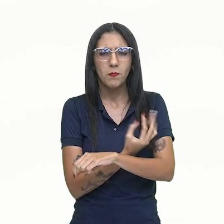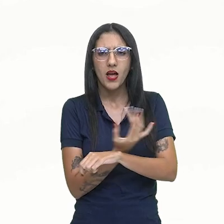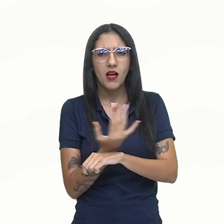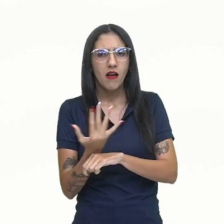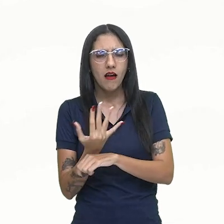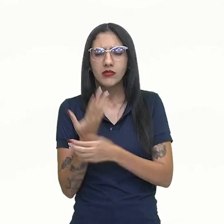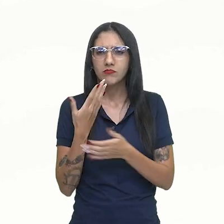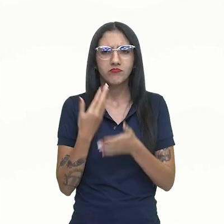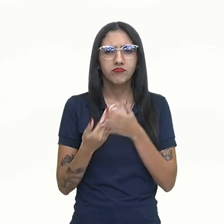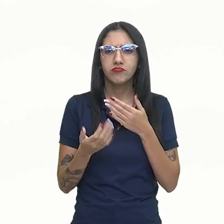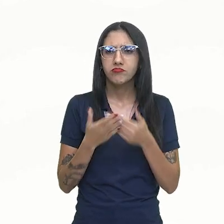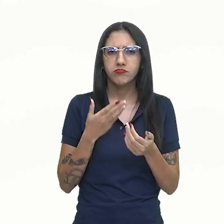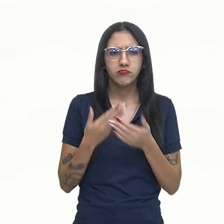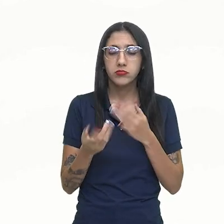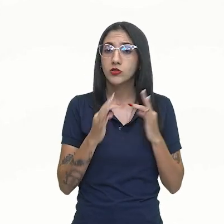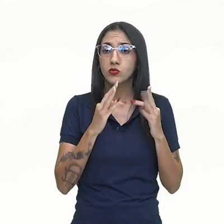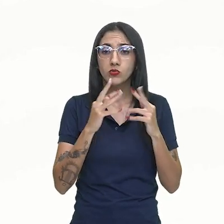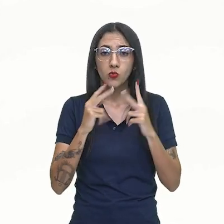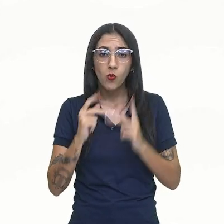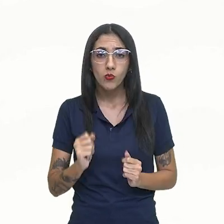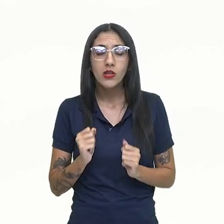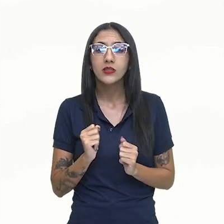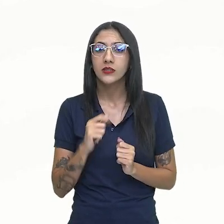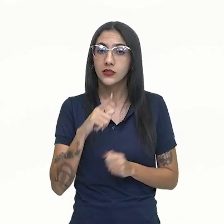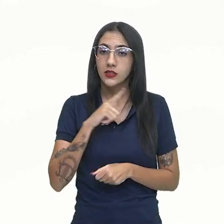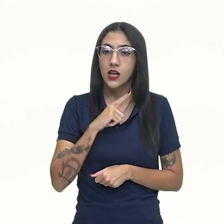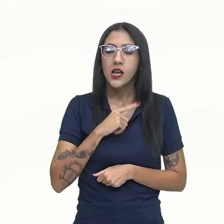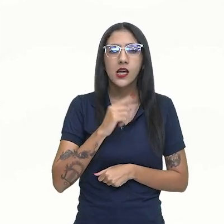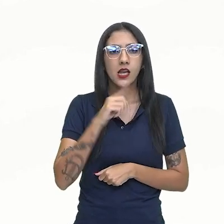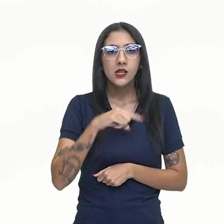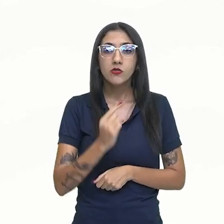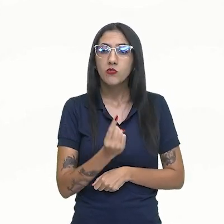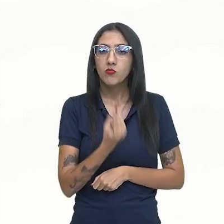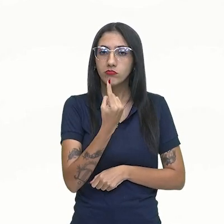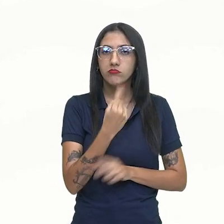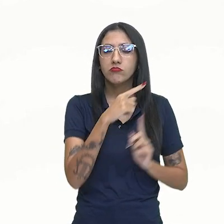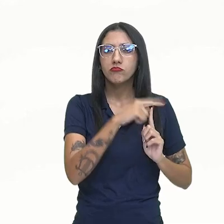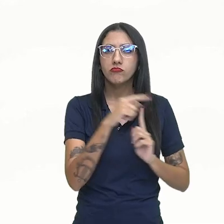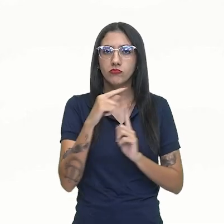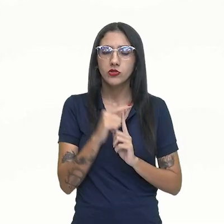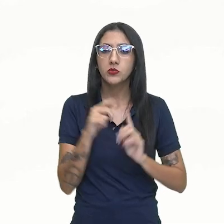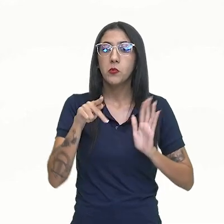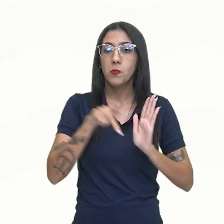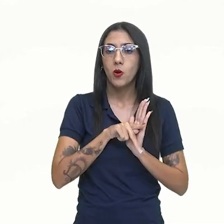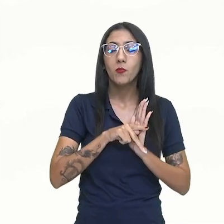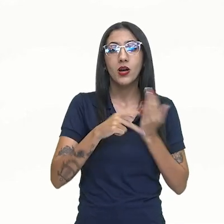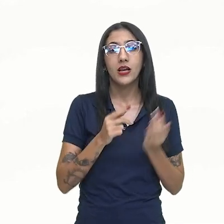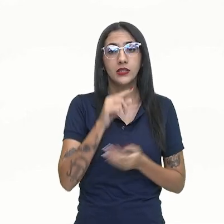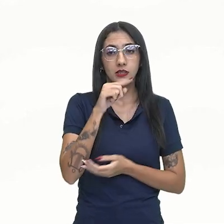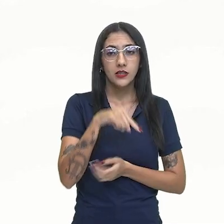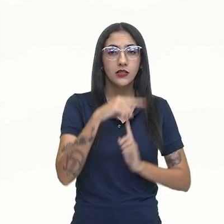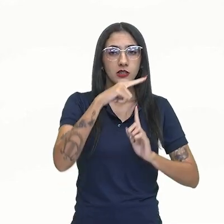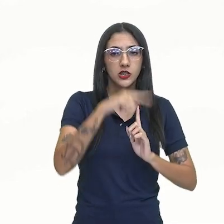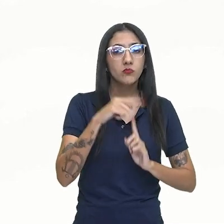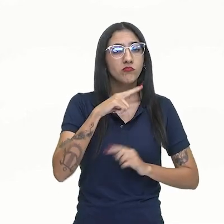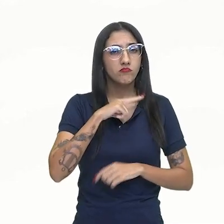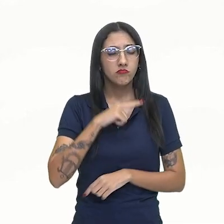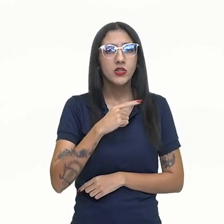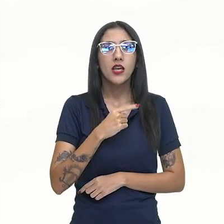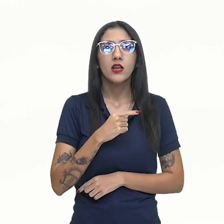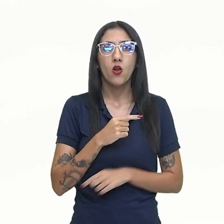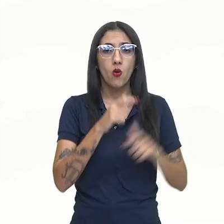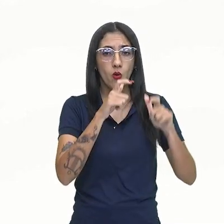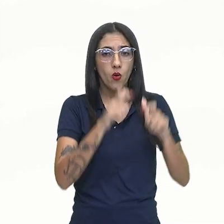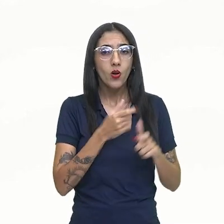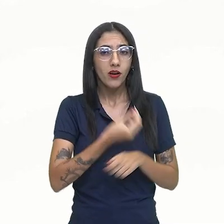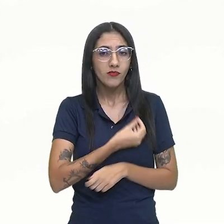né? Todos estes, eles possuem ali uma espécie, né? E essas espécies estão presentes,